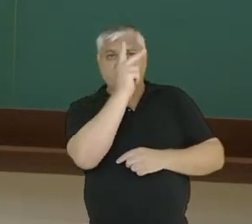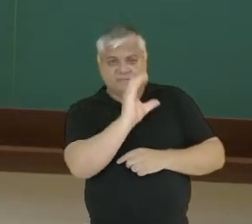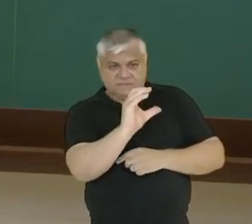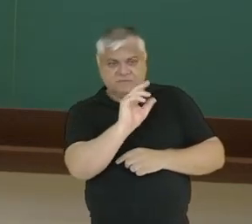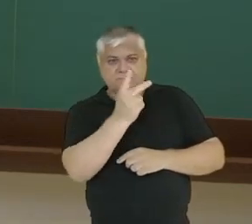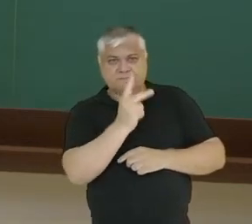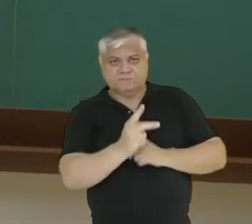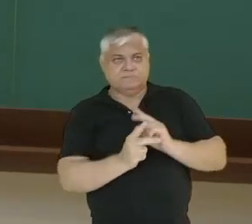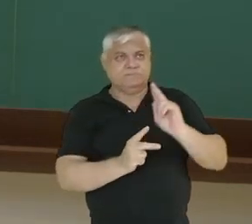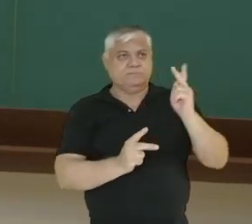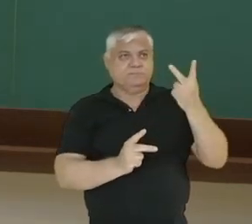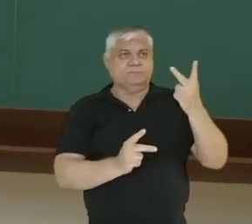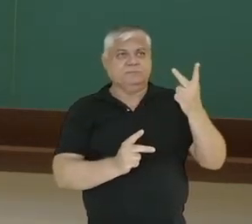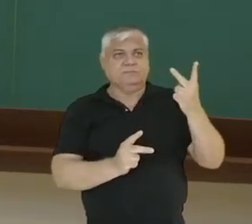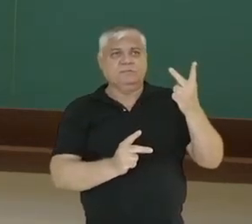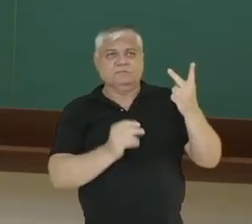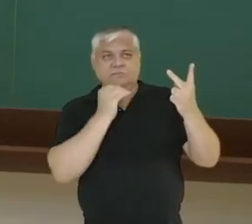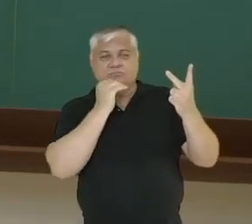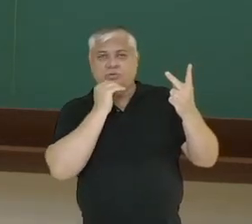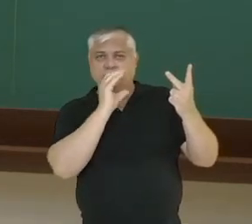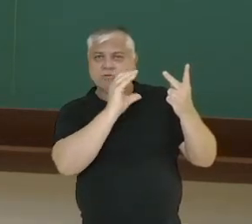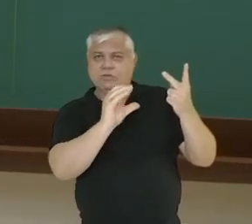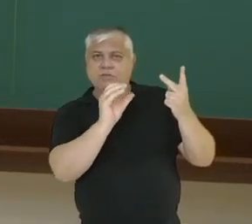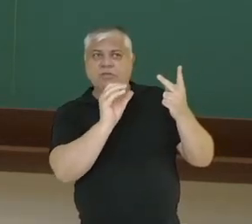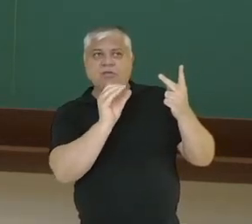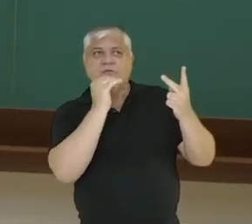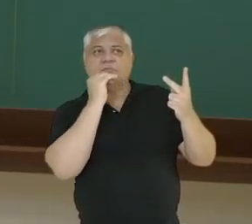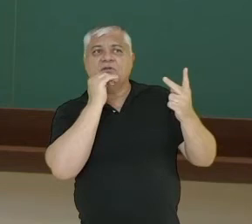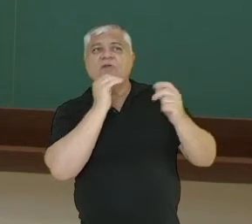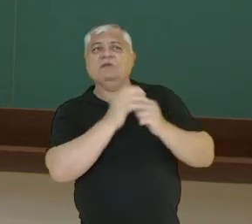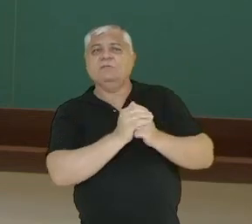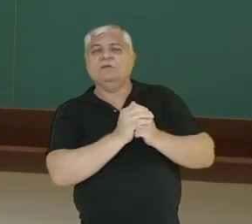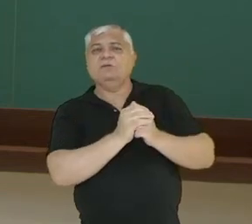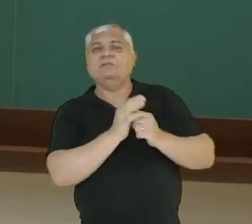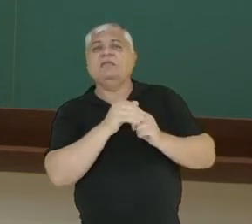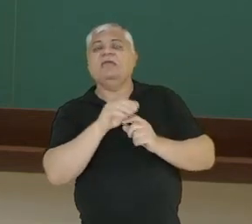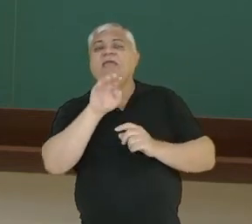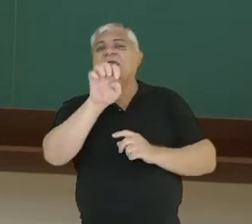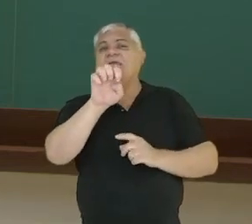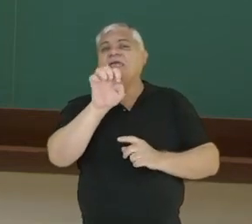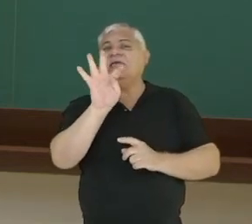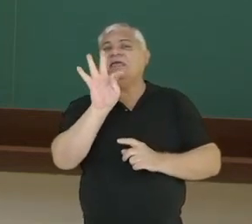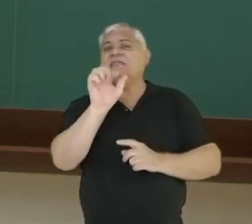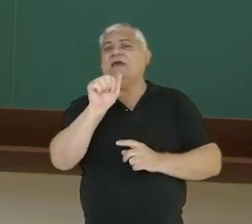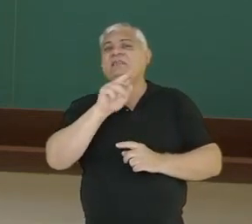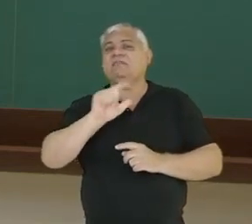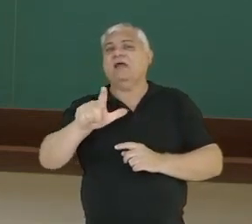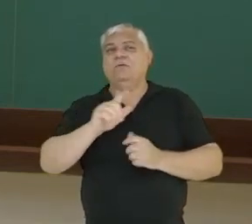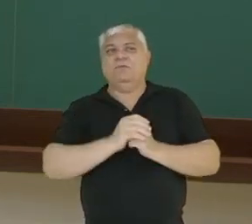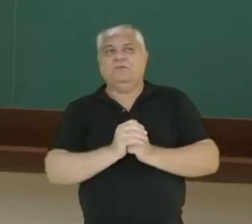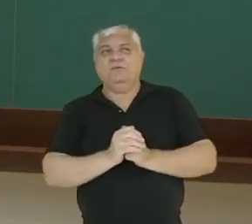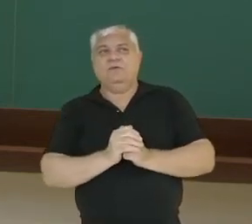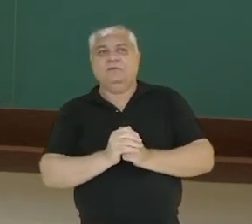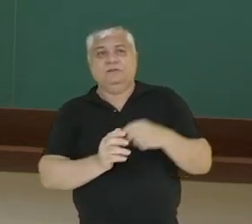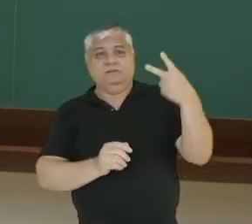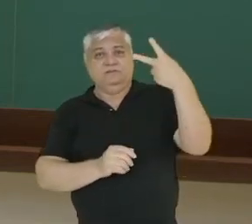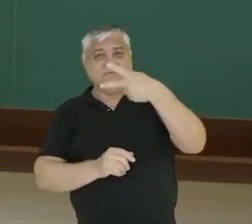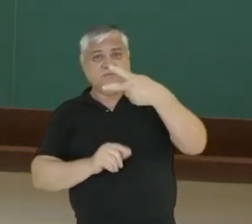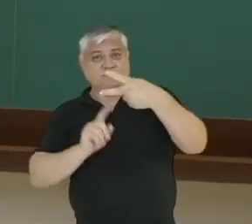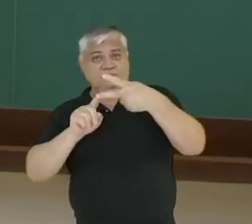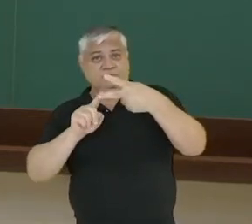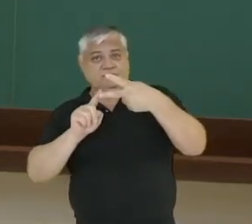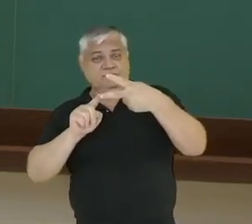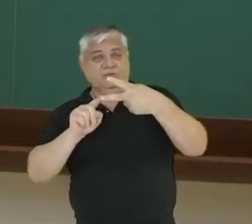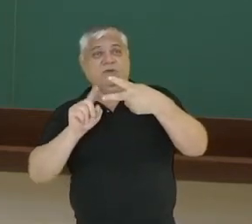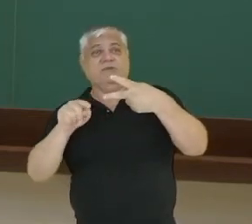laboratório. Nós temos aqui um aldeído, tá? O etanal, e aqui nós temos